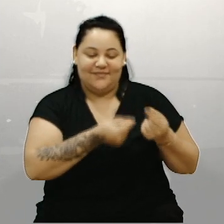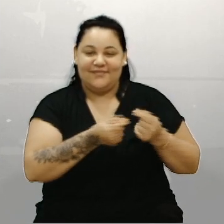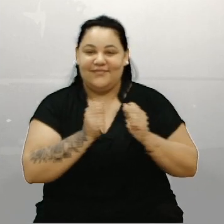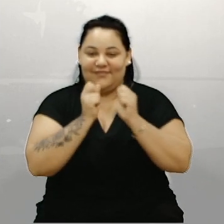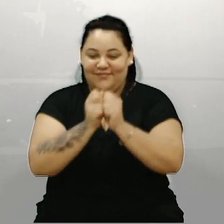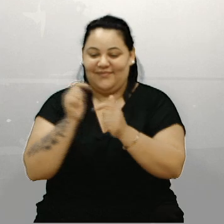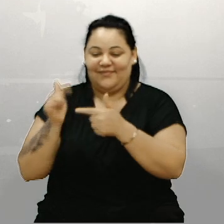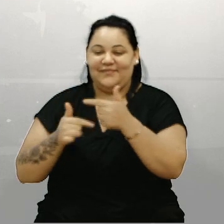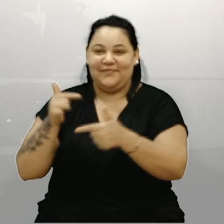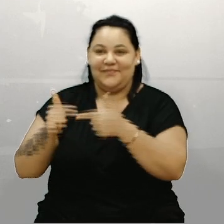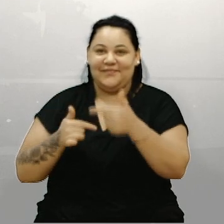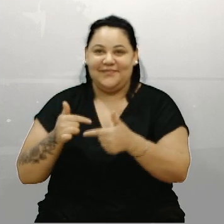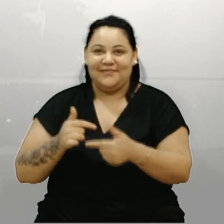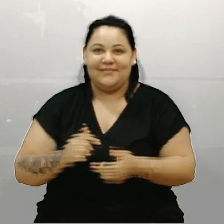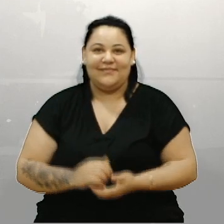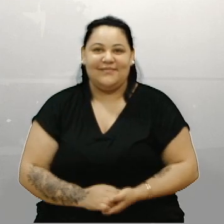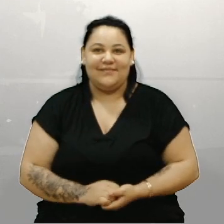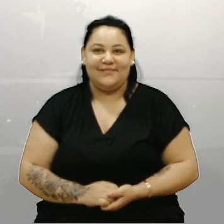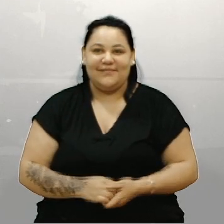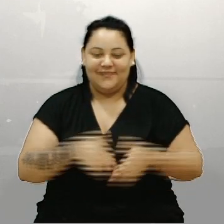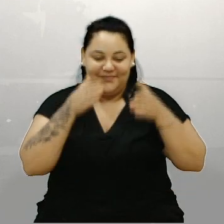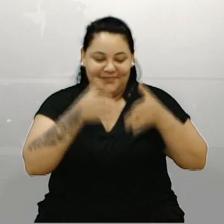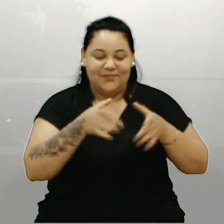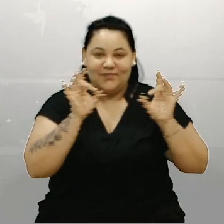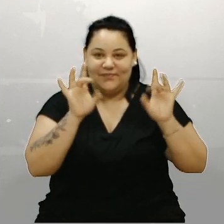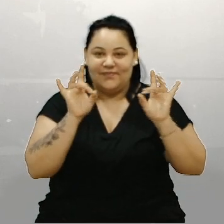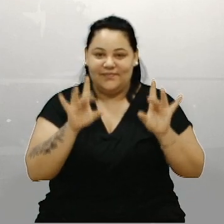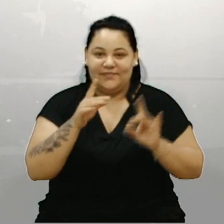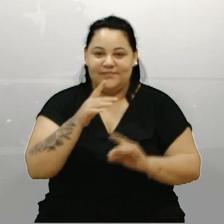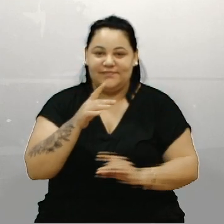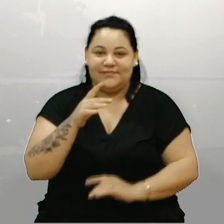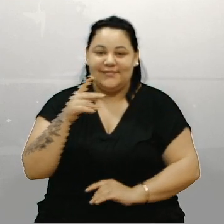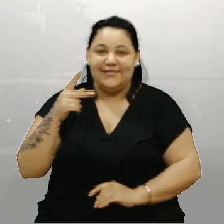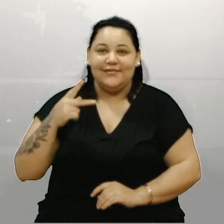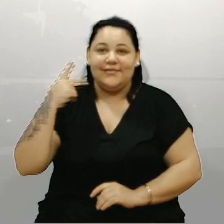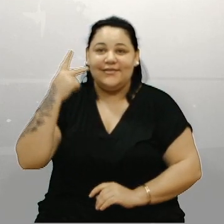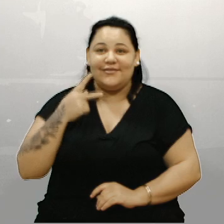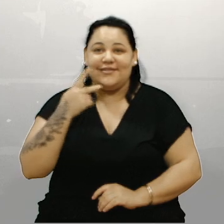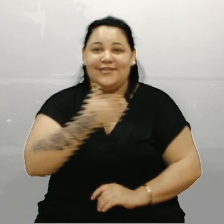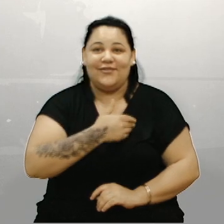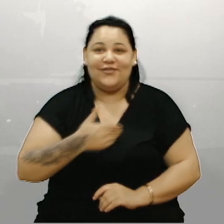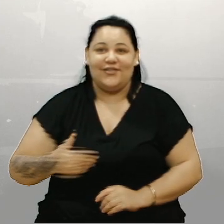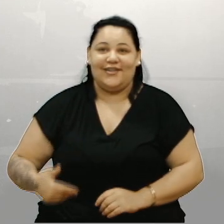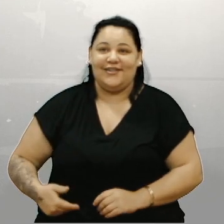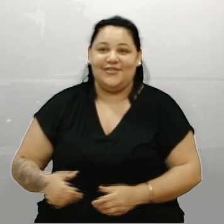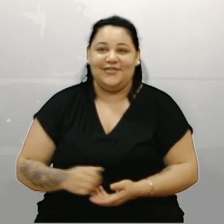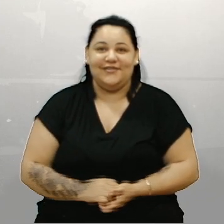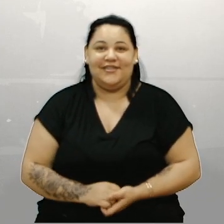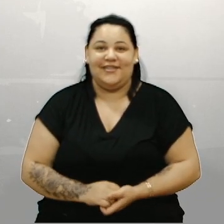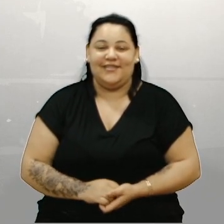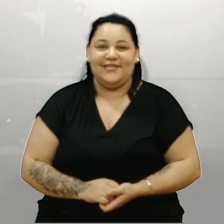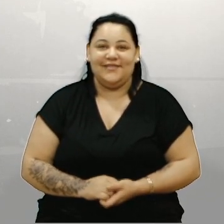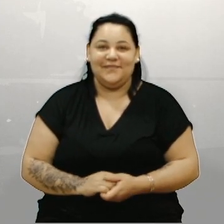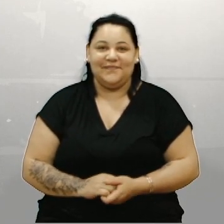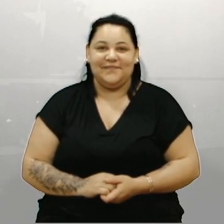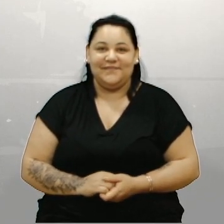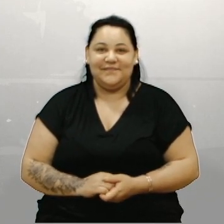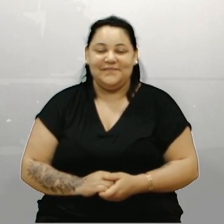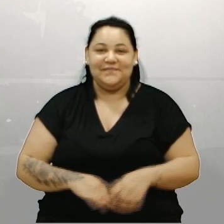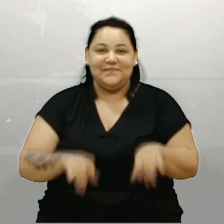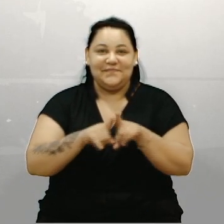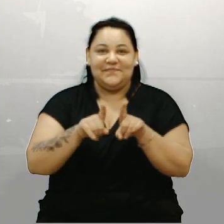trabalho, com um enfoque especial em políticas públicas que beneficiam os trabalhadores e, claro,